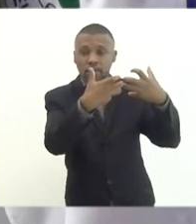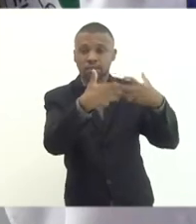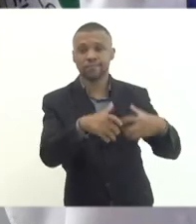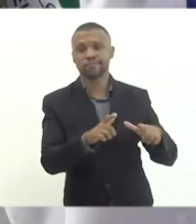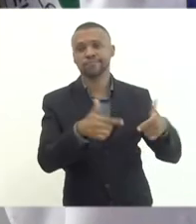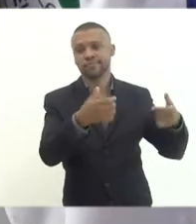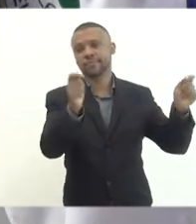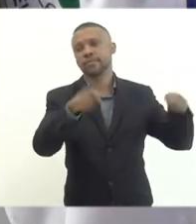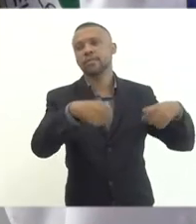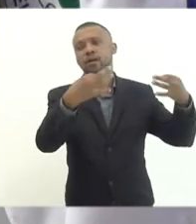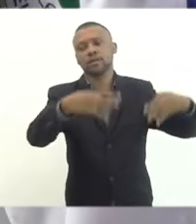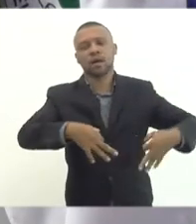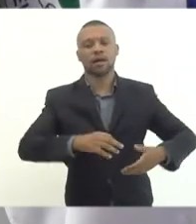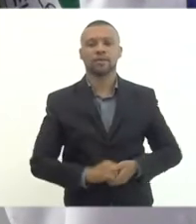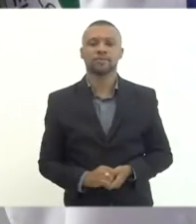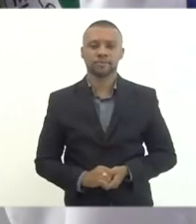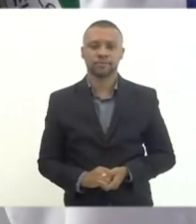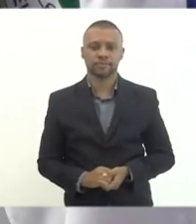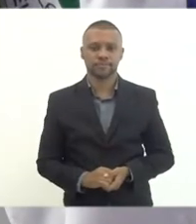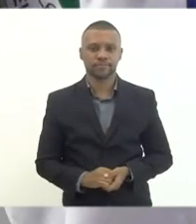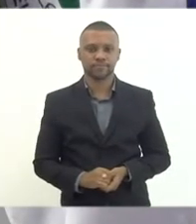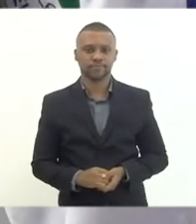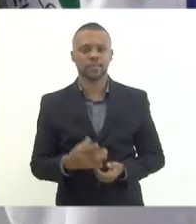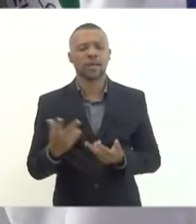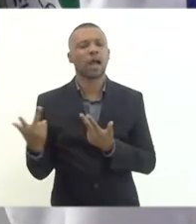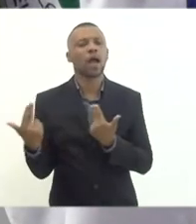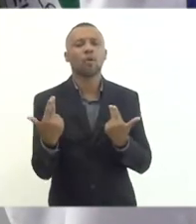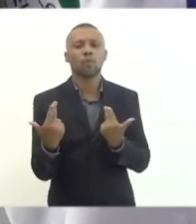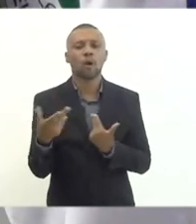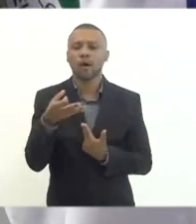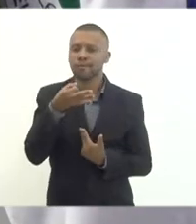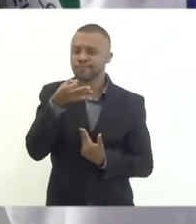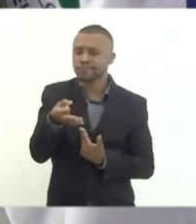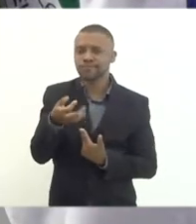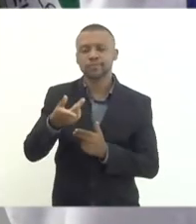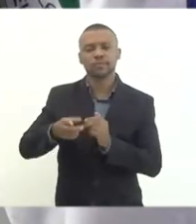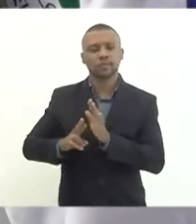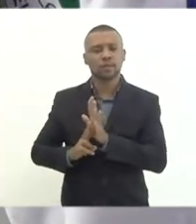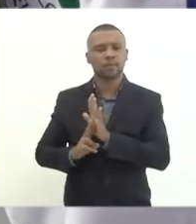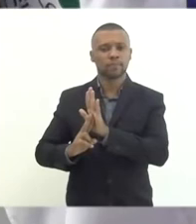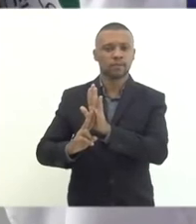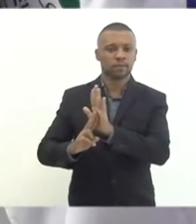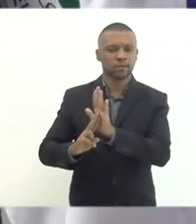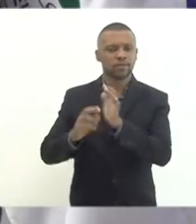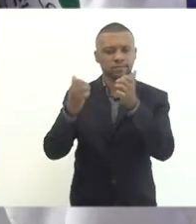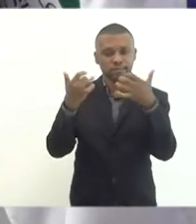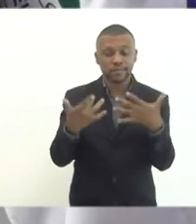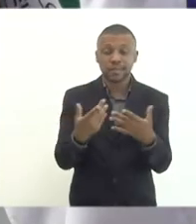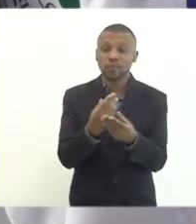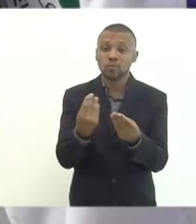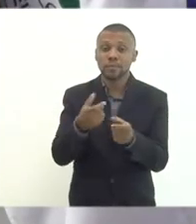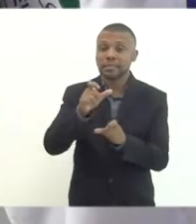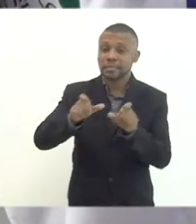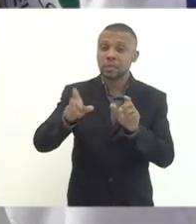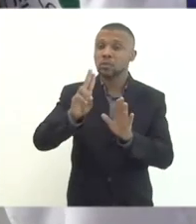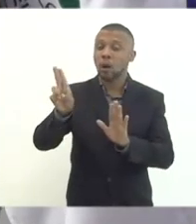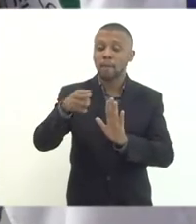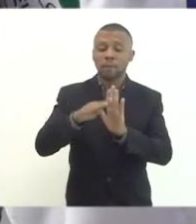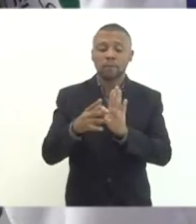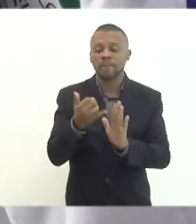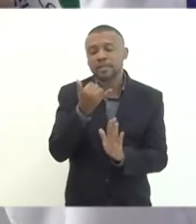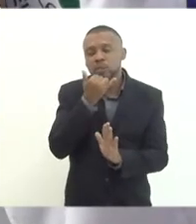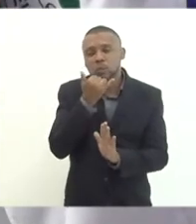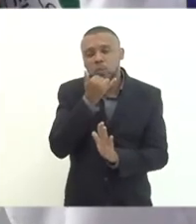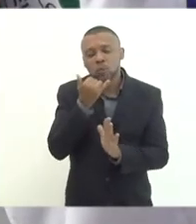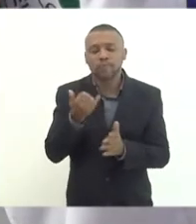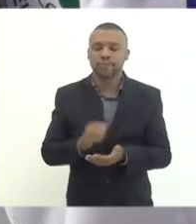como aqui Colocou a a nossa representante deixa eu te falar aqui é porque muita gente aqui gente vocês me